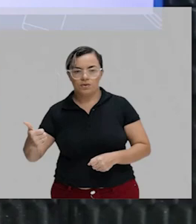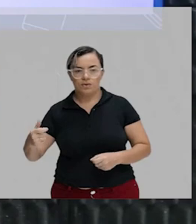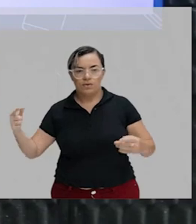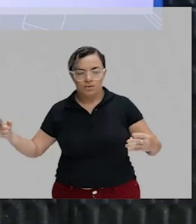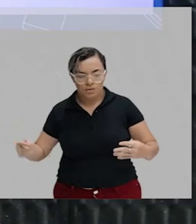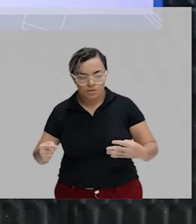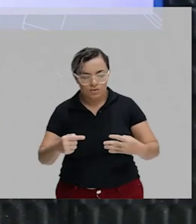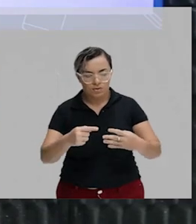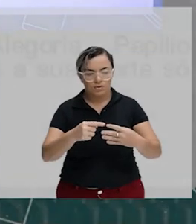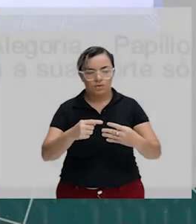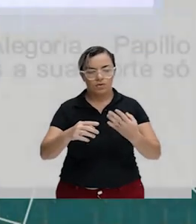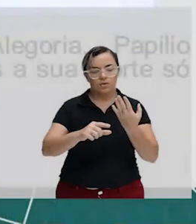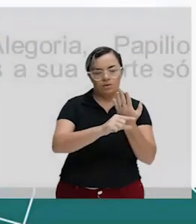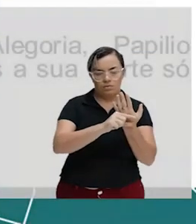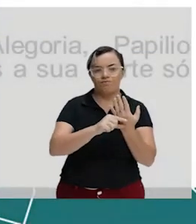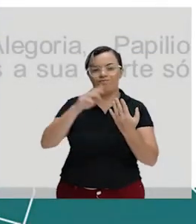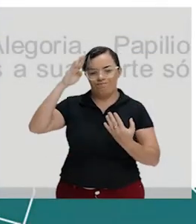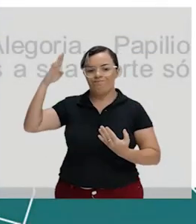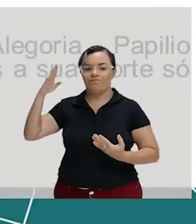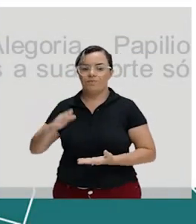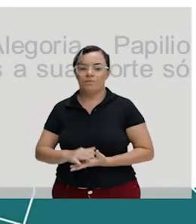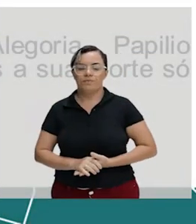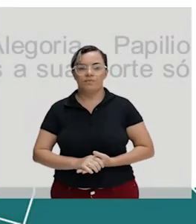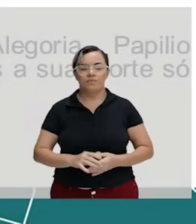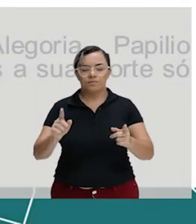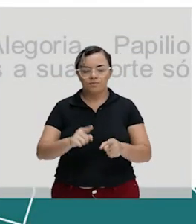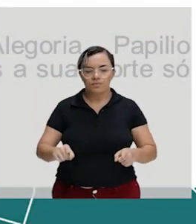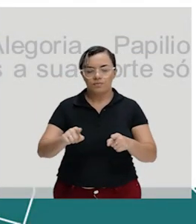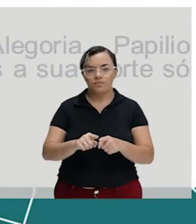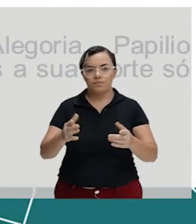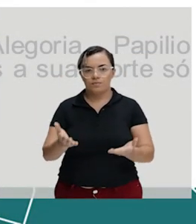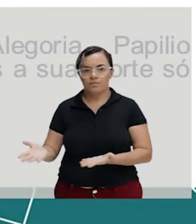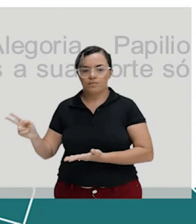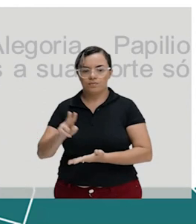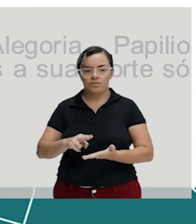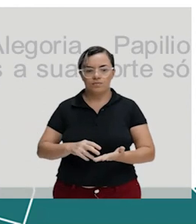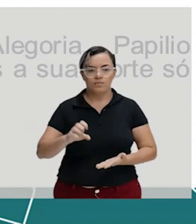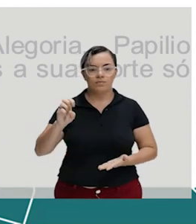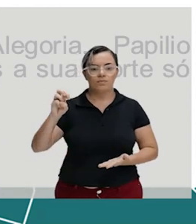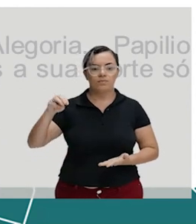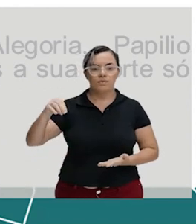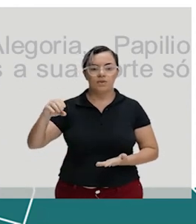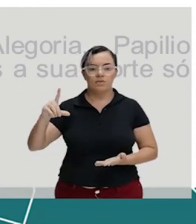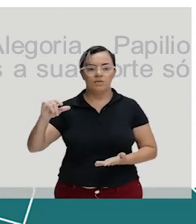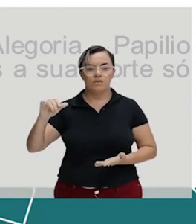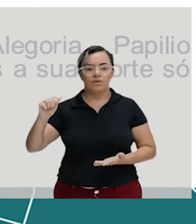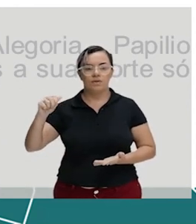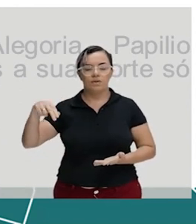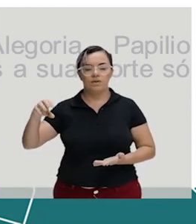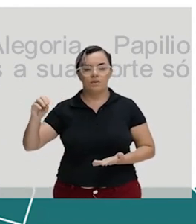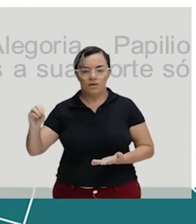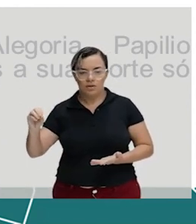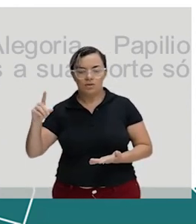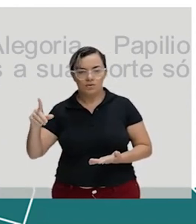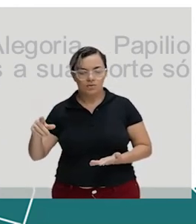no Brasil aí a gente tem o Emiliano David Perneta tá ele também é um poeta Paranaense e